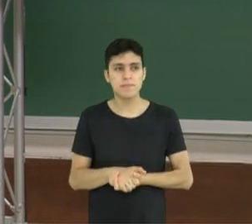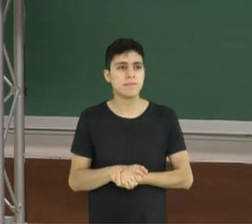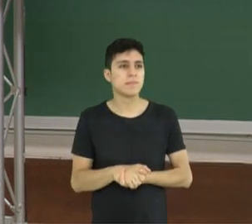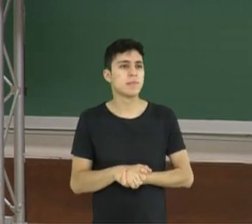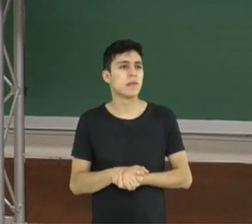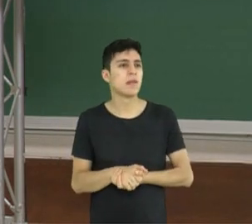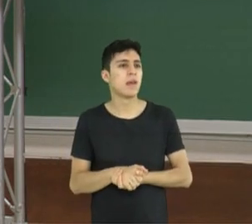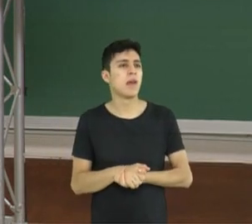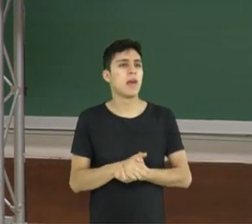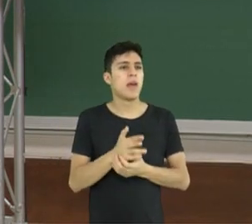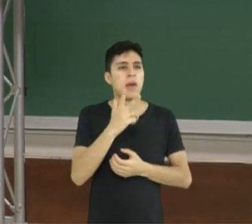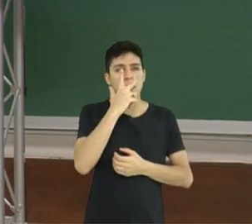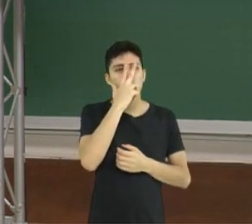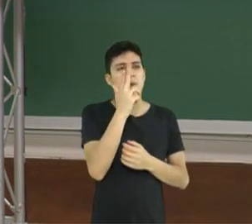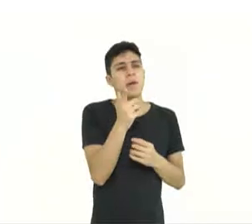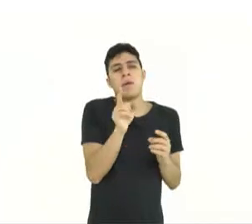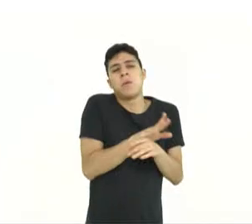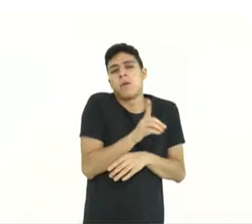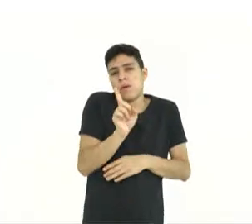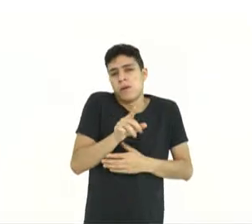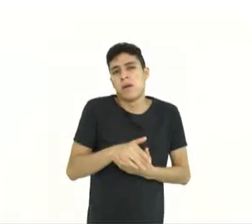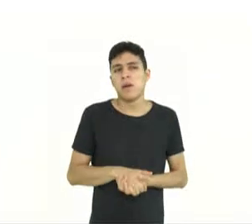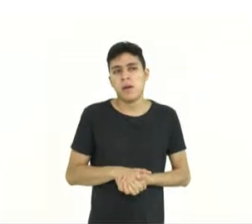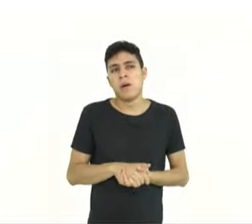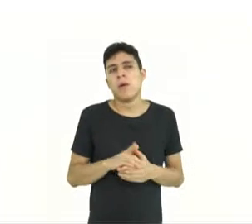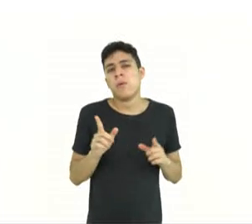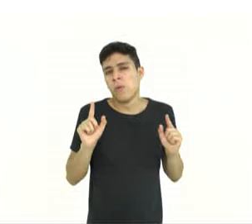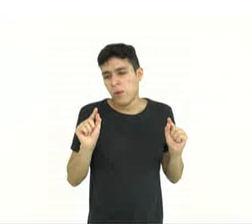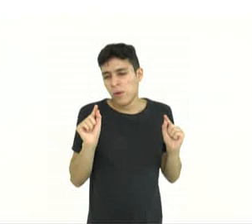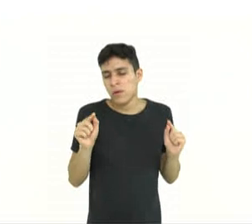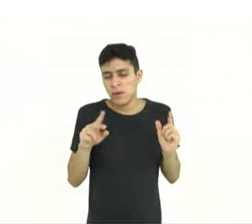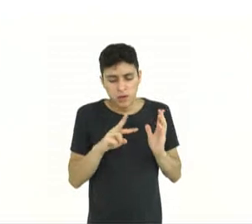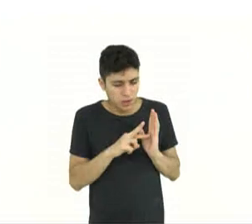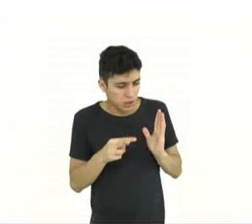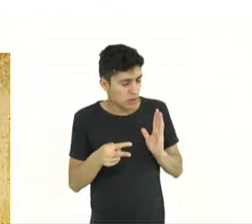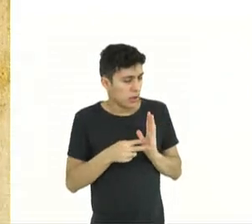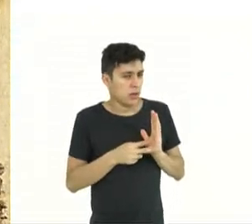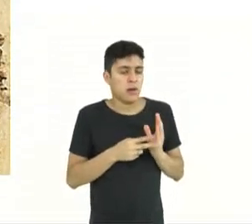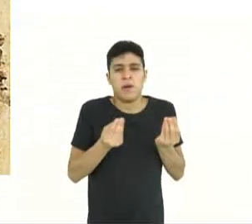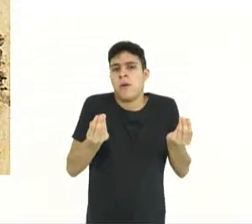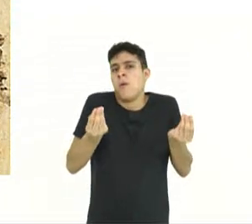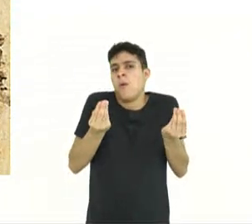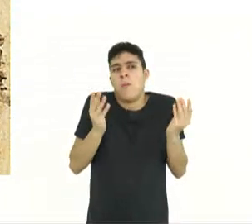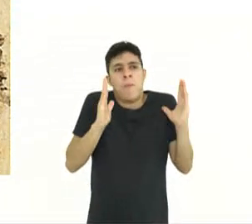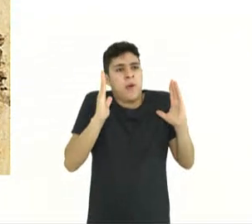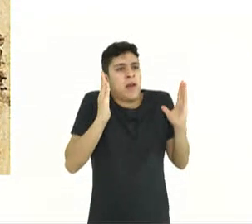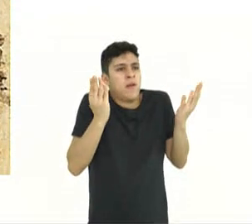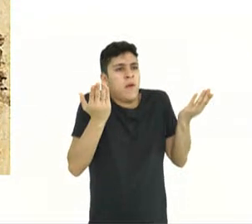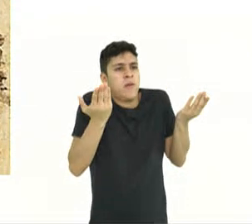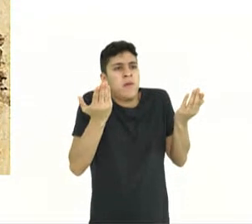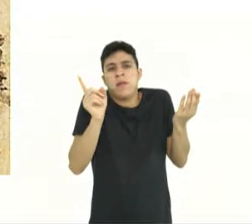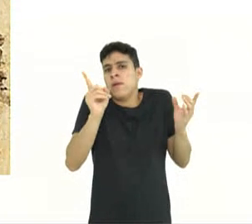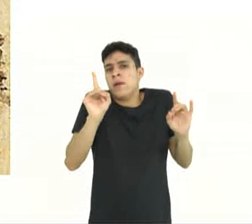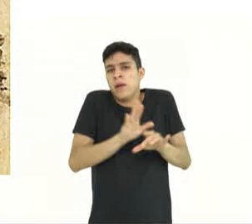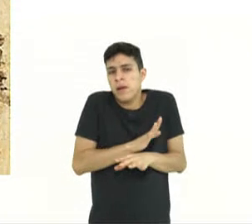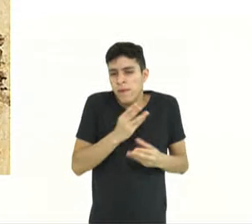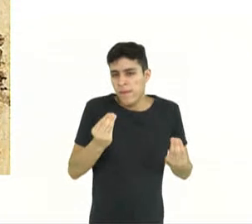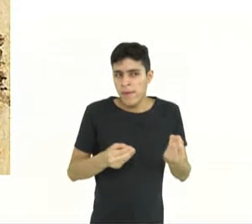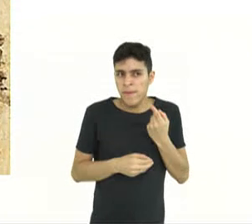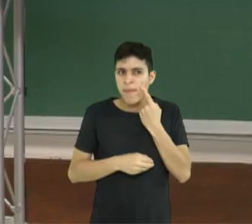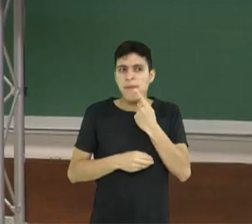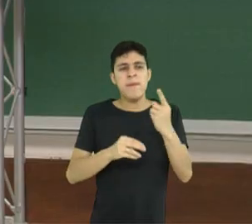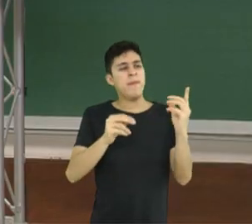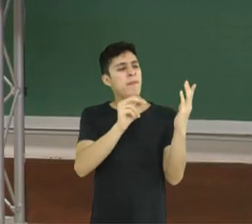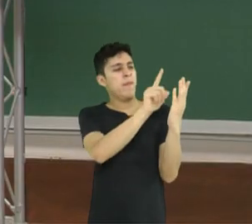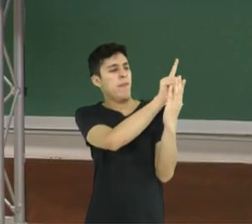gente vê e ela deixava a tela inacabada né que é e o mal da cena que ela é para E aí você vê aí daqui